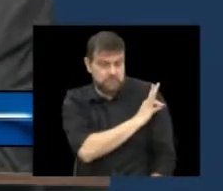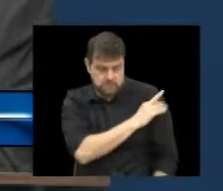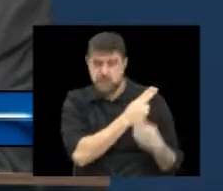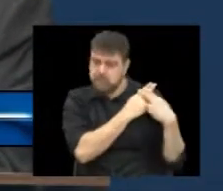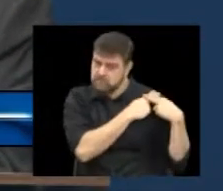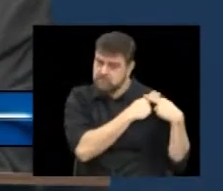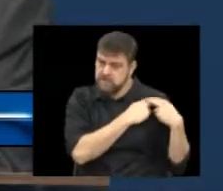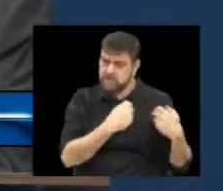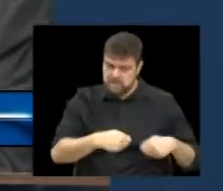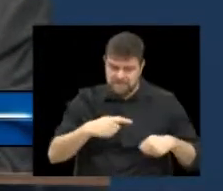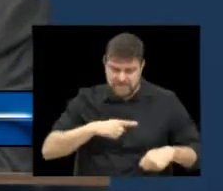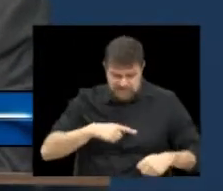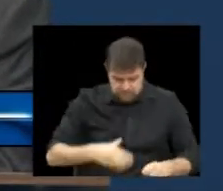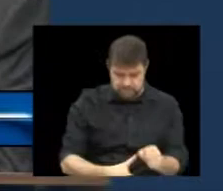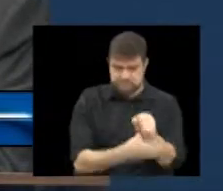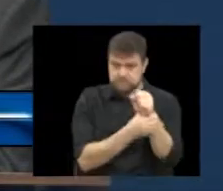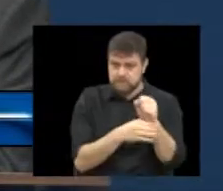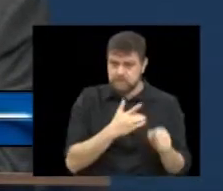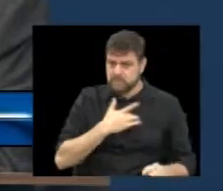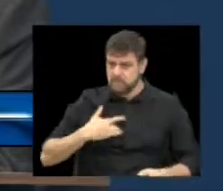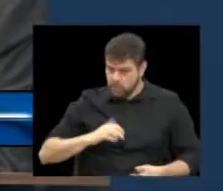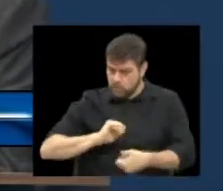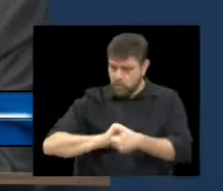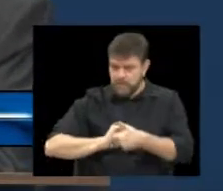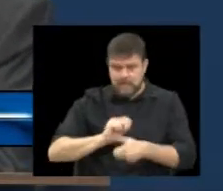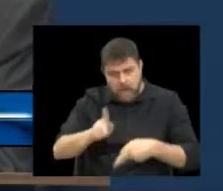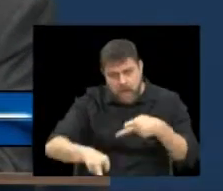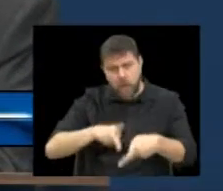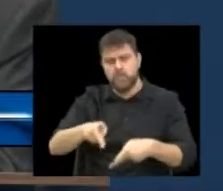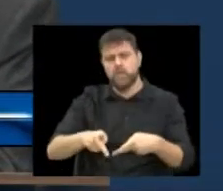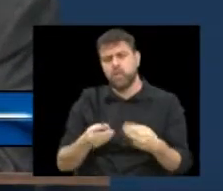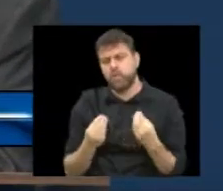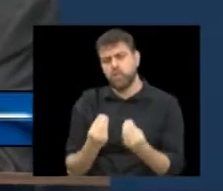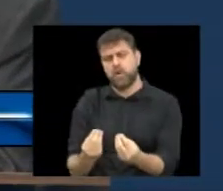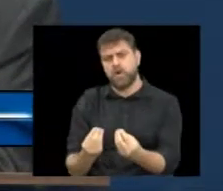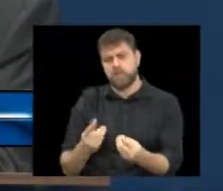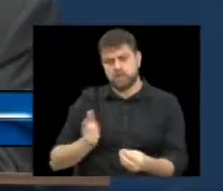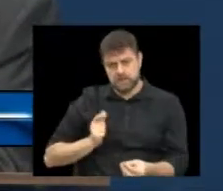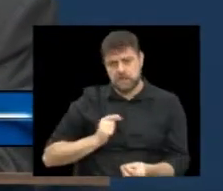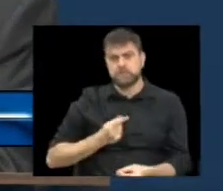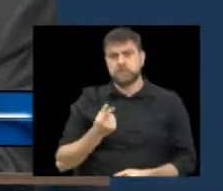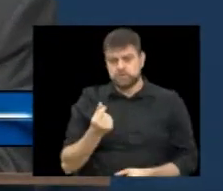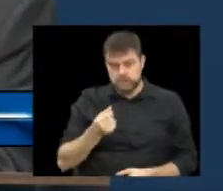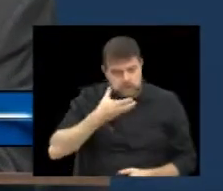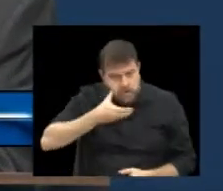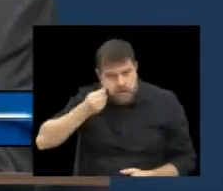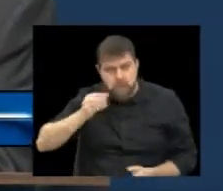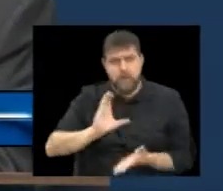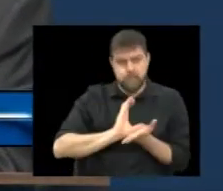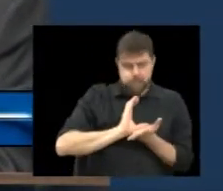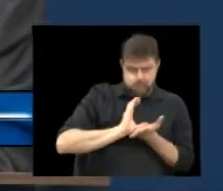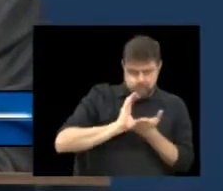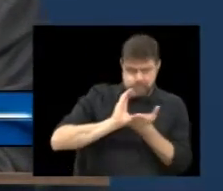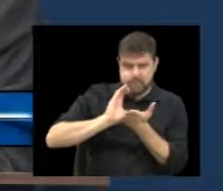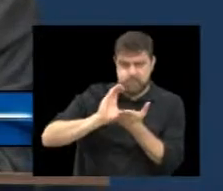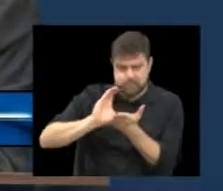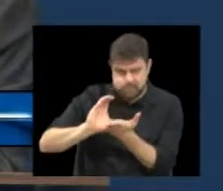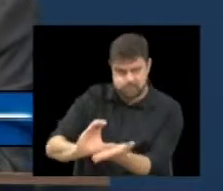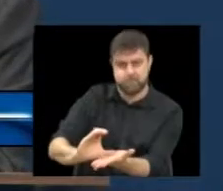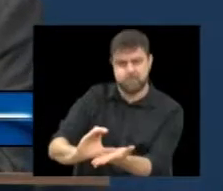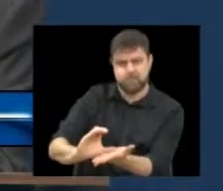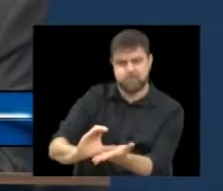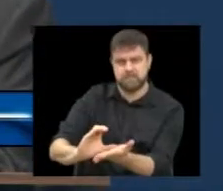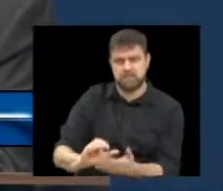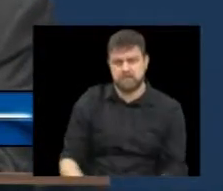de garantir saúde com qualidade para a população é, sim, a de aumentar o montante que ela dedica, que